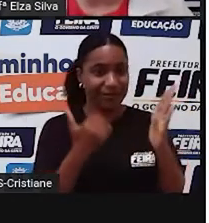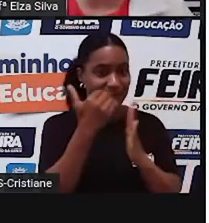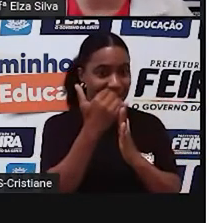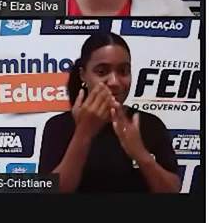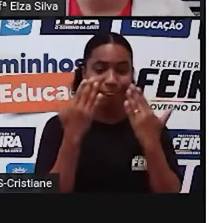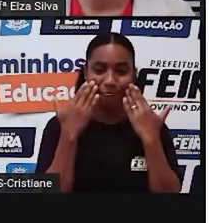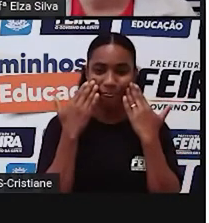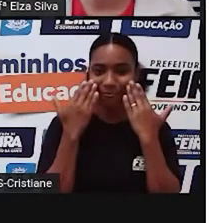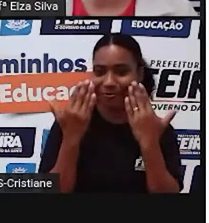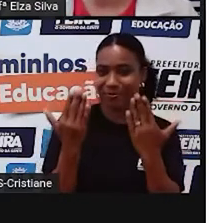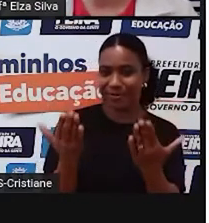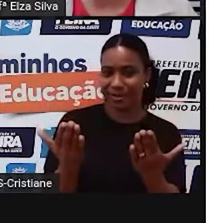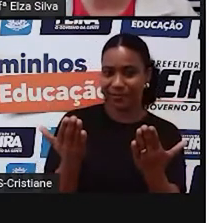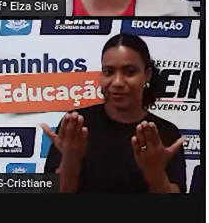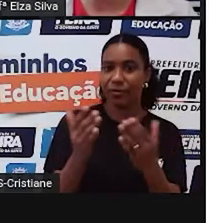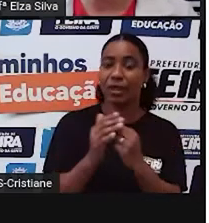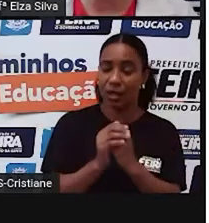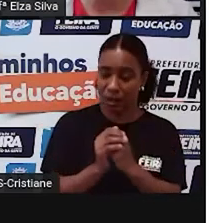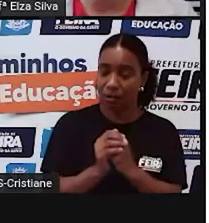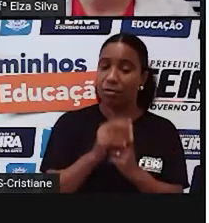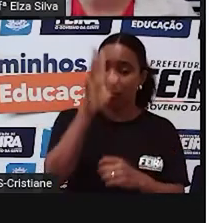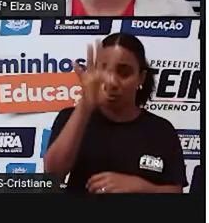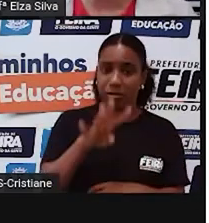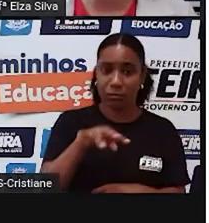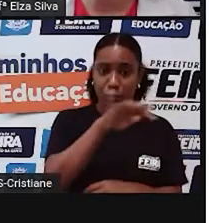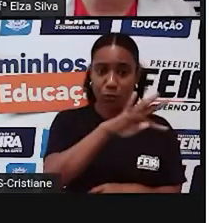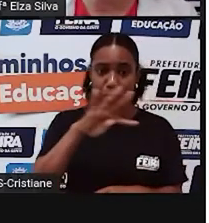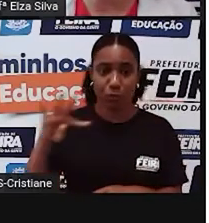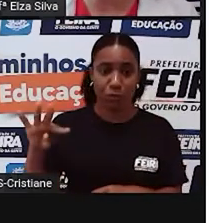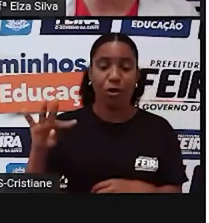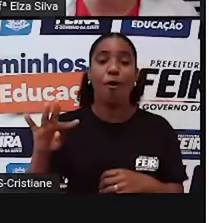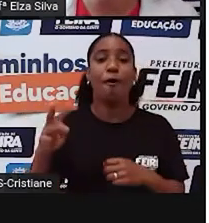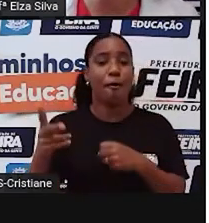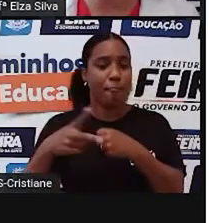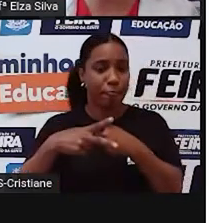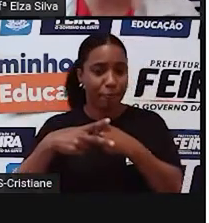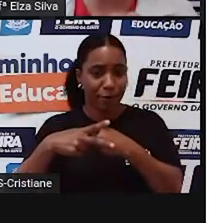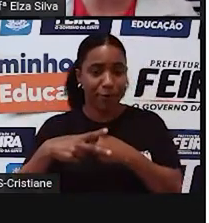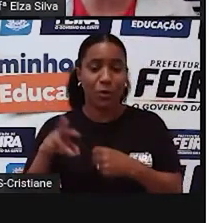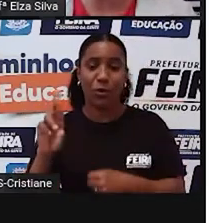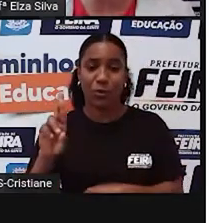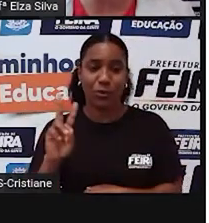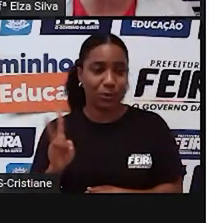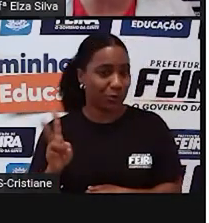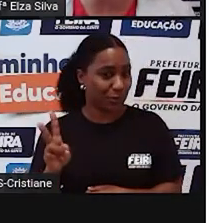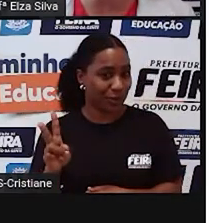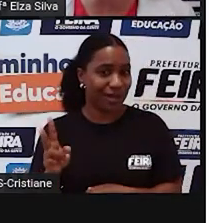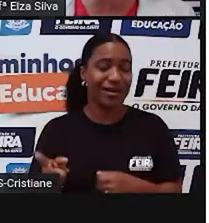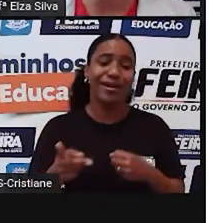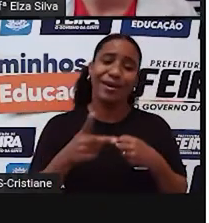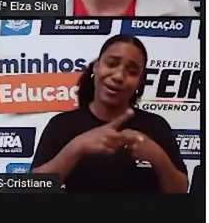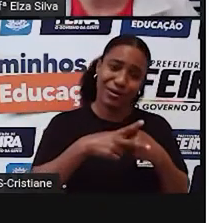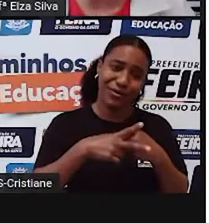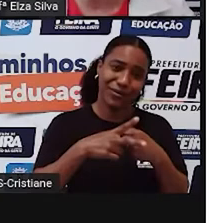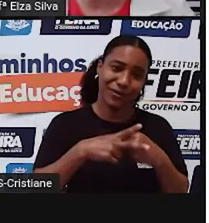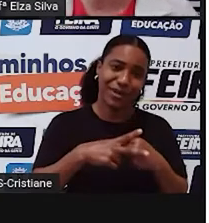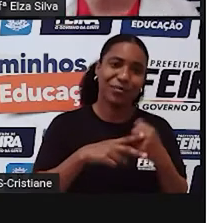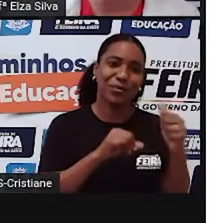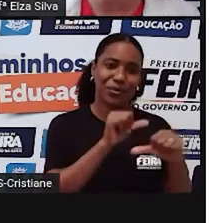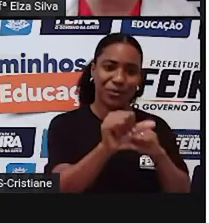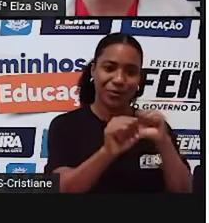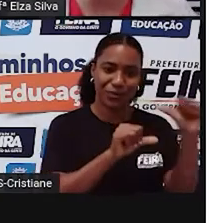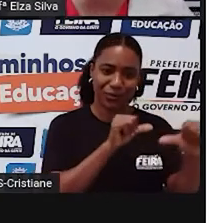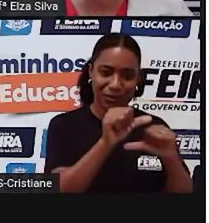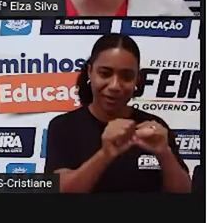o quadro de verbos regulares, que nós já sabemos que são aqueles que a gente tem que obedecer aquela regrinha, colocando